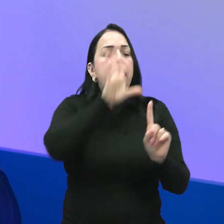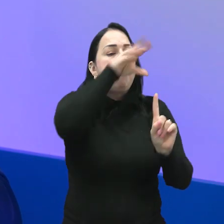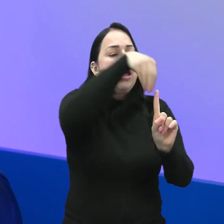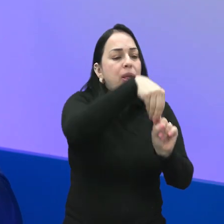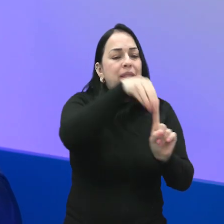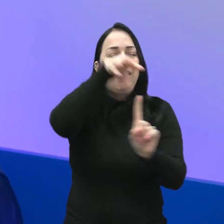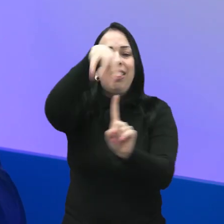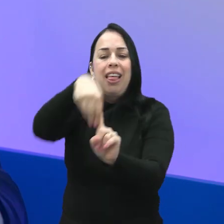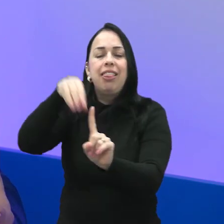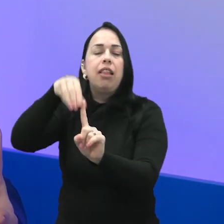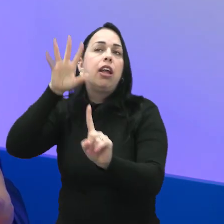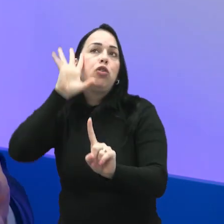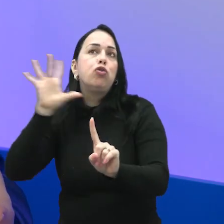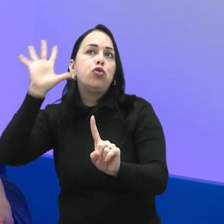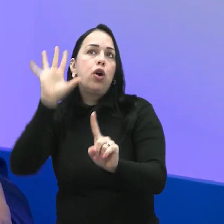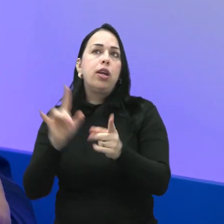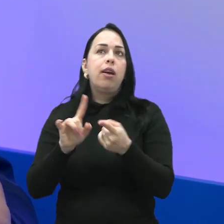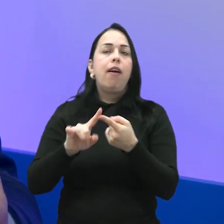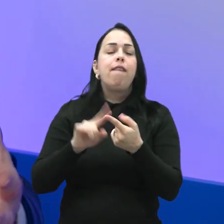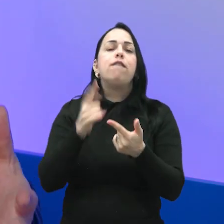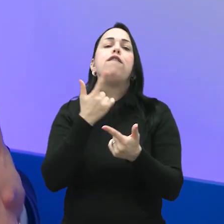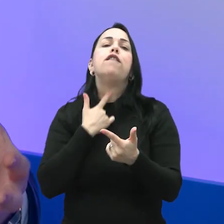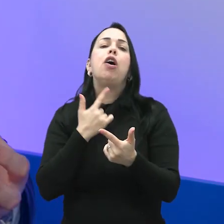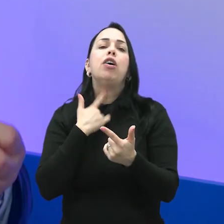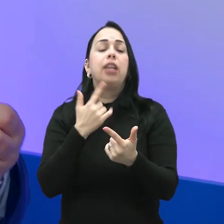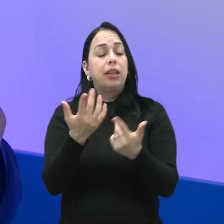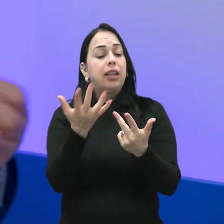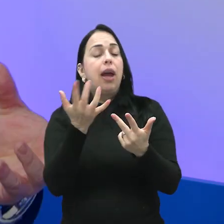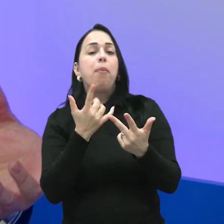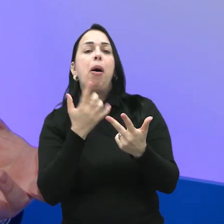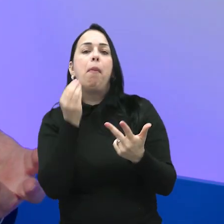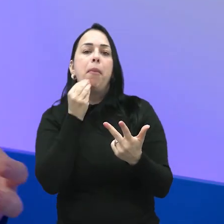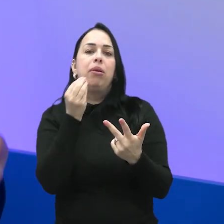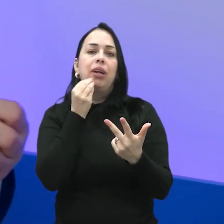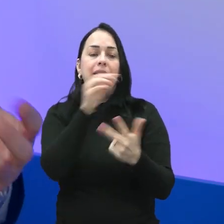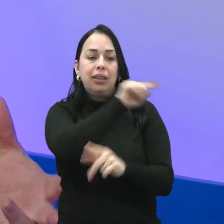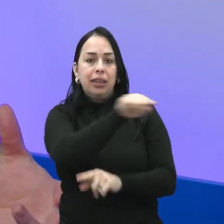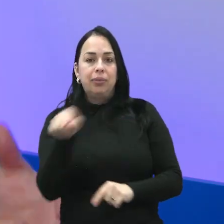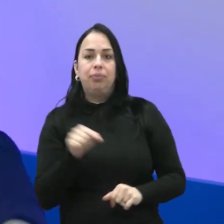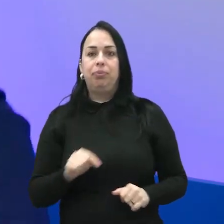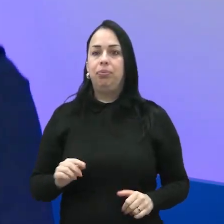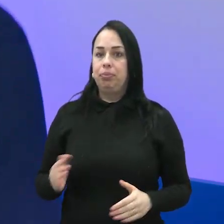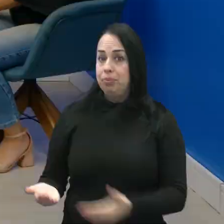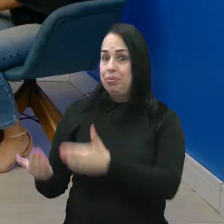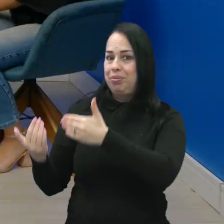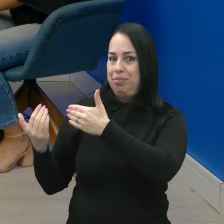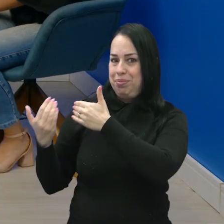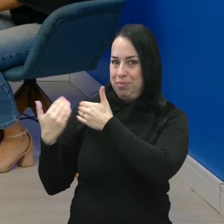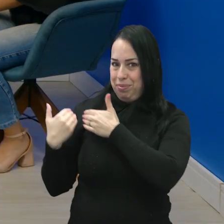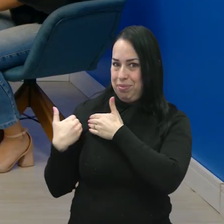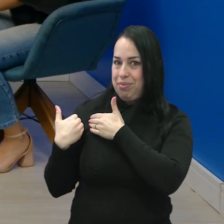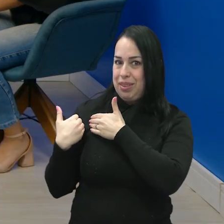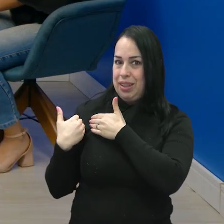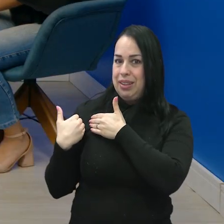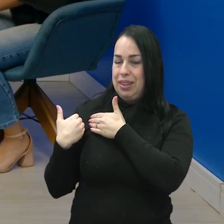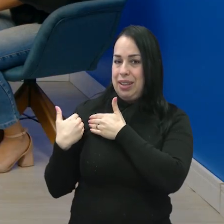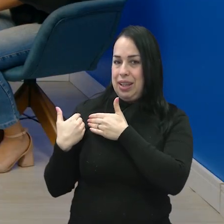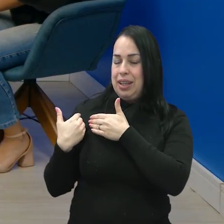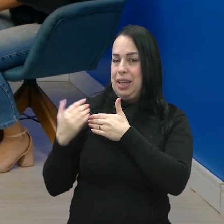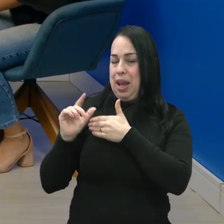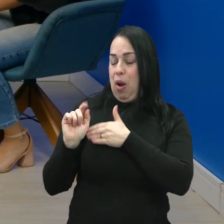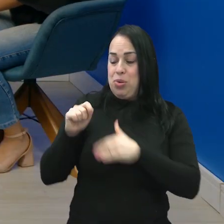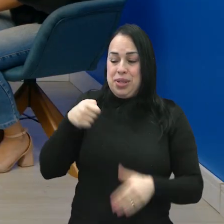traz sua demanda, tem um desejo, tem um sonho, tem um desejo de oportunidade, tem gente. E a responsabilidade é